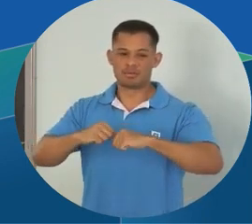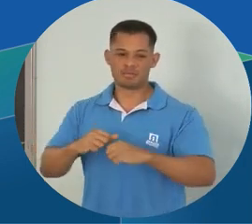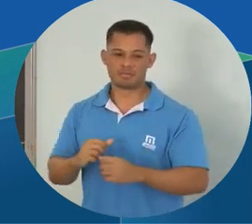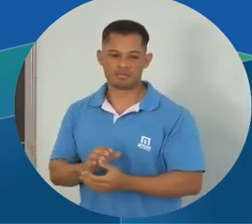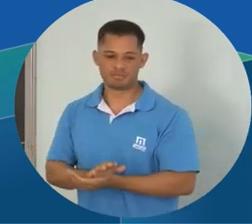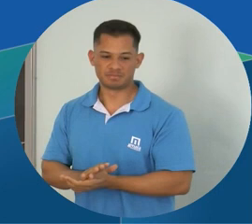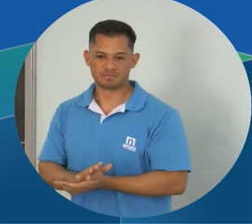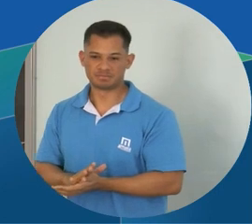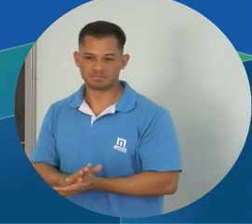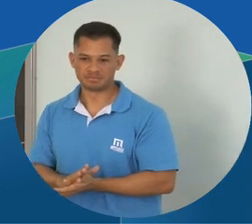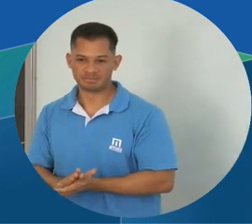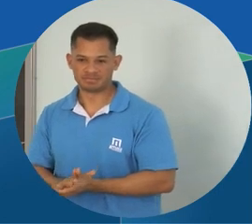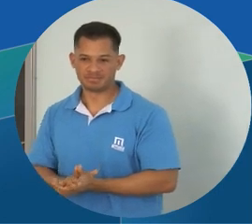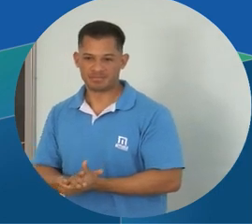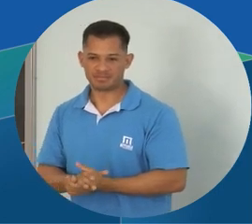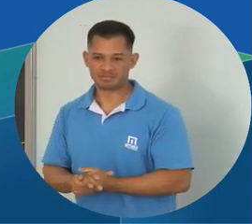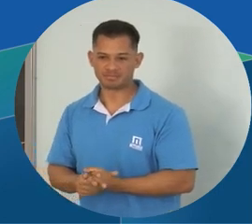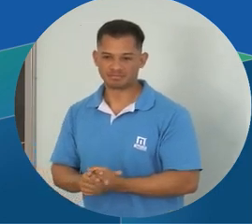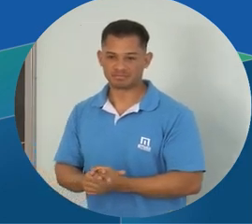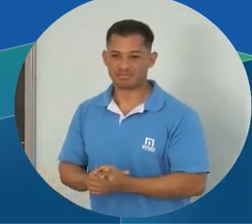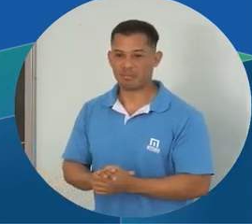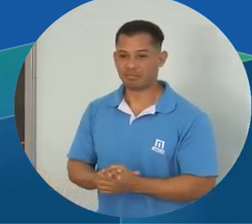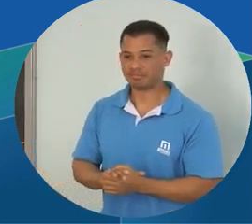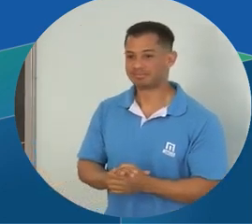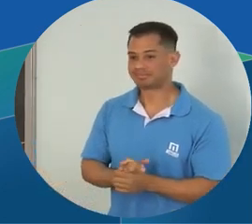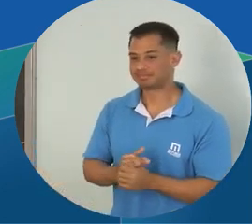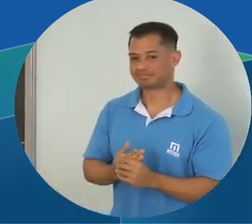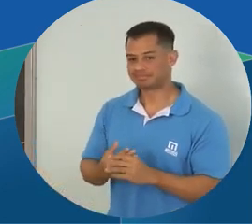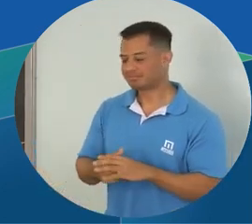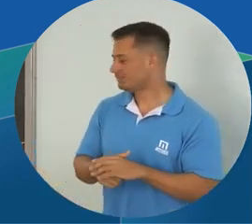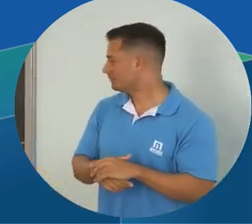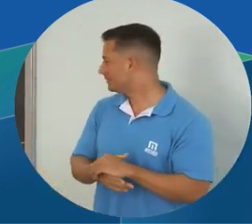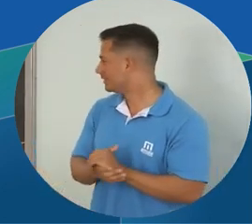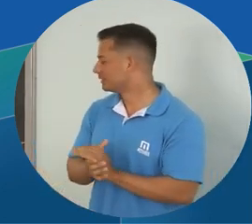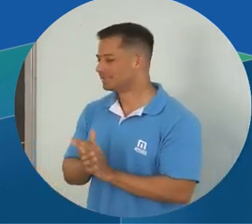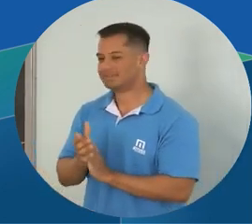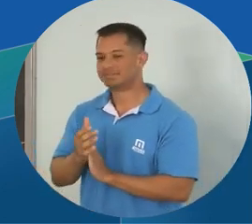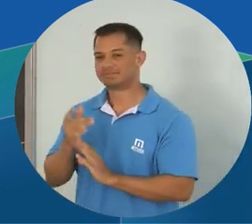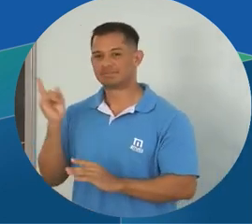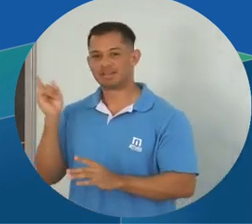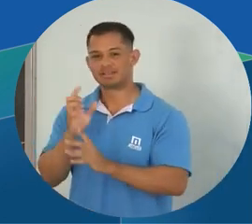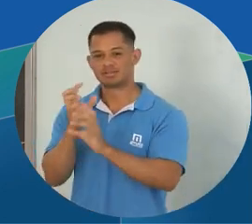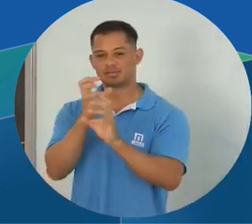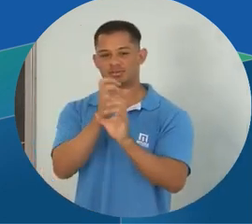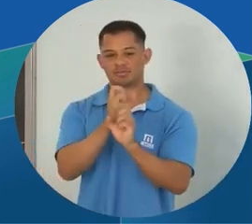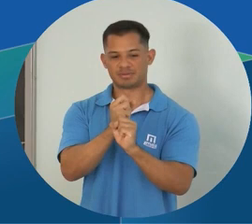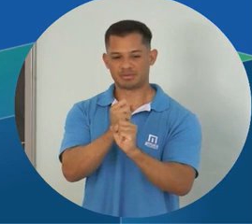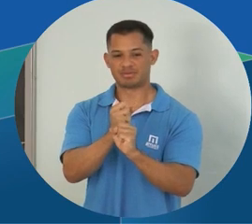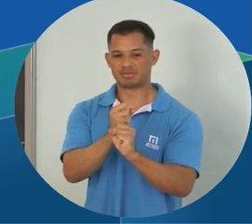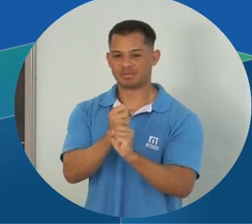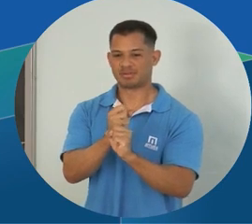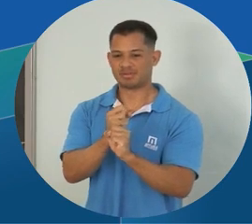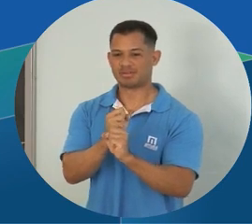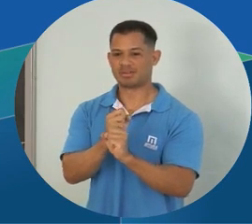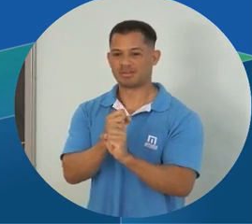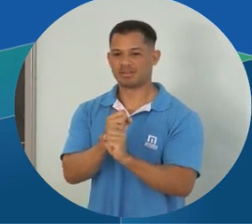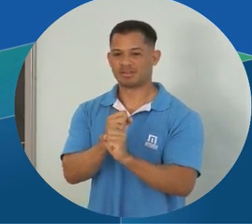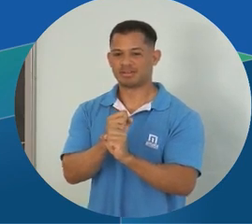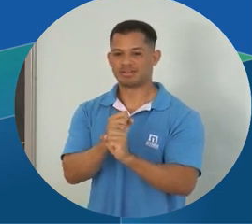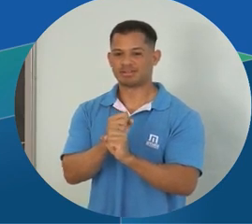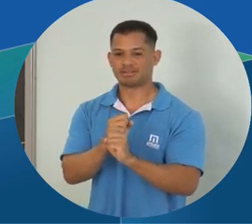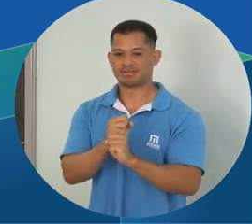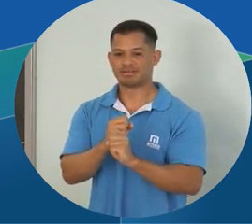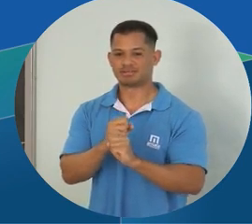aqui as forças resistentes ao cisalhamento, que é esse R, que é a somatória aqui do ângulo de atrito e